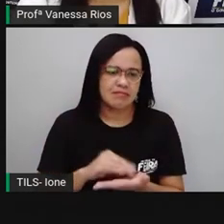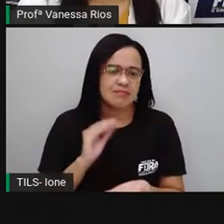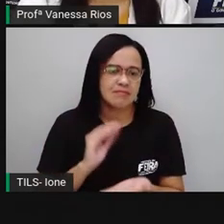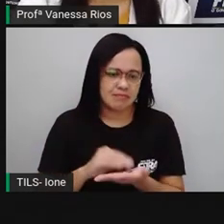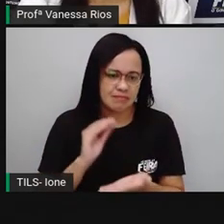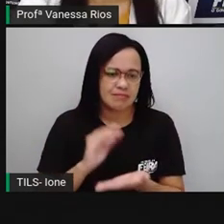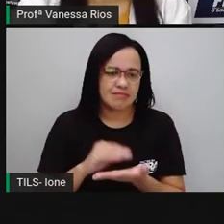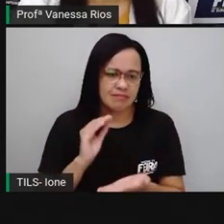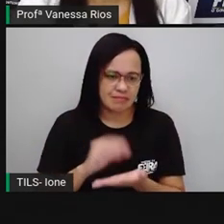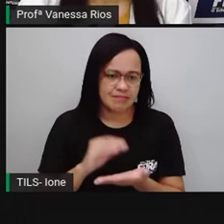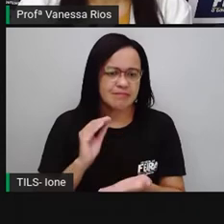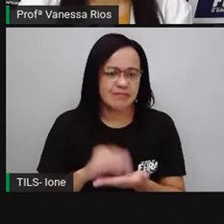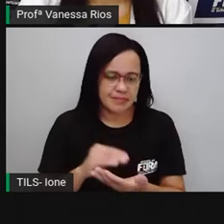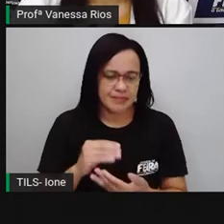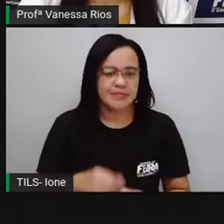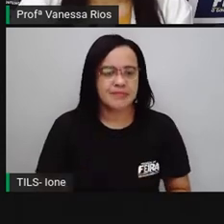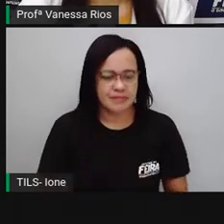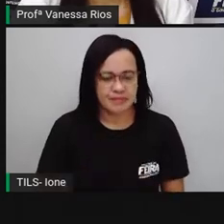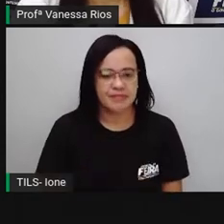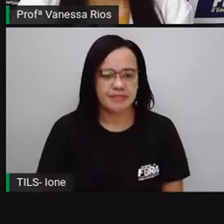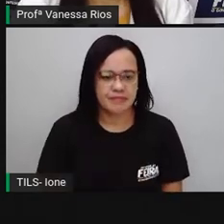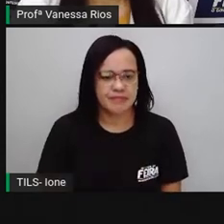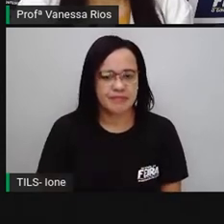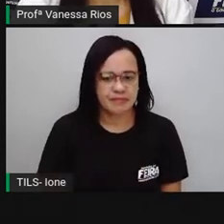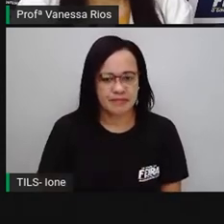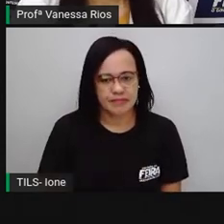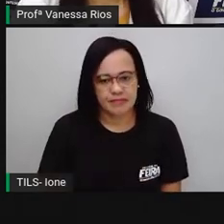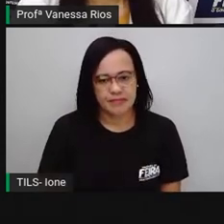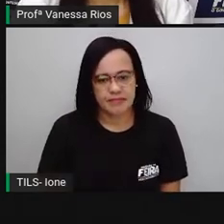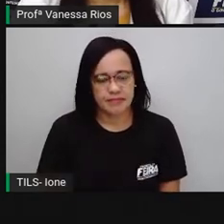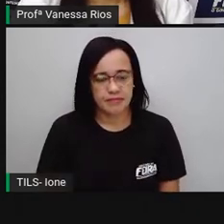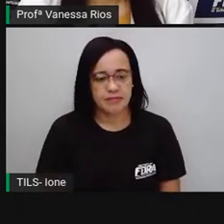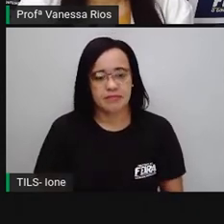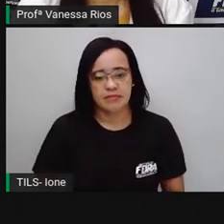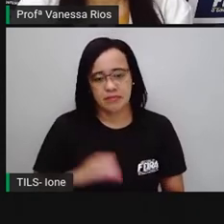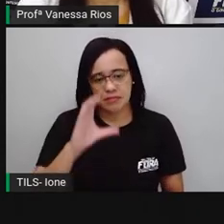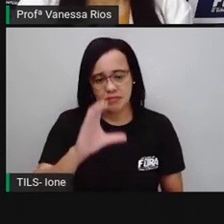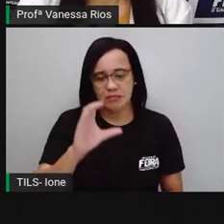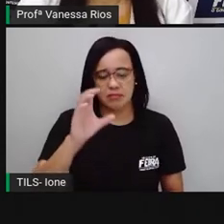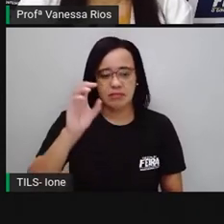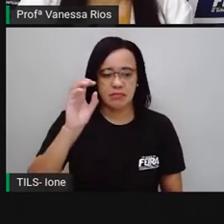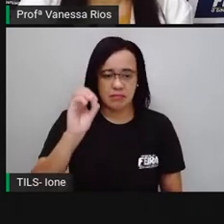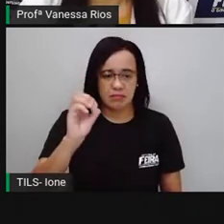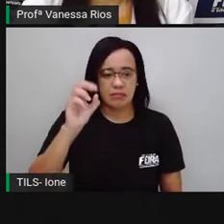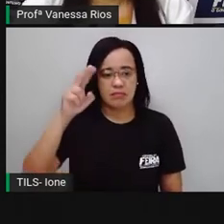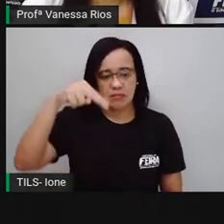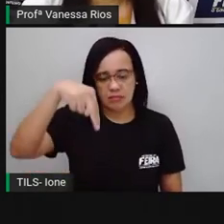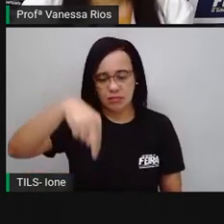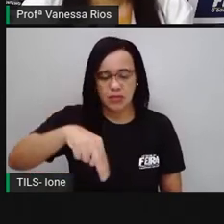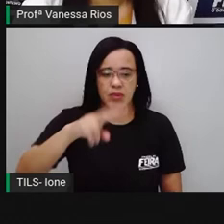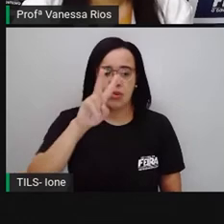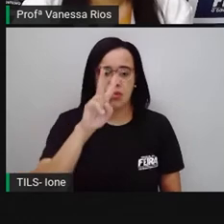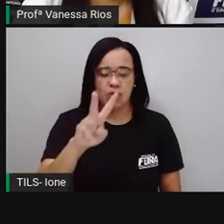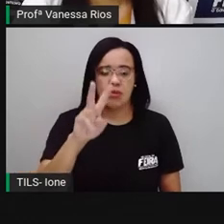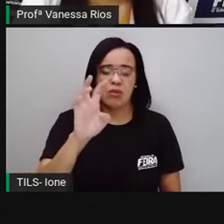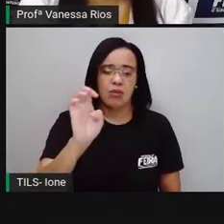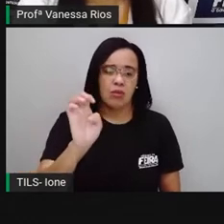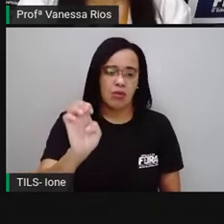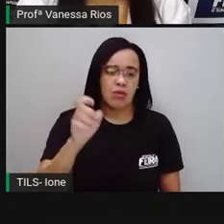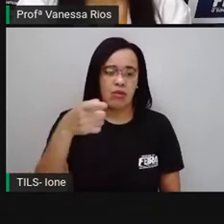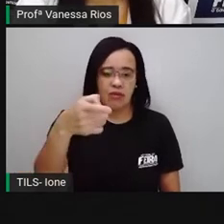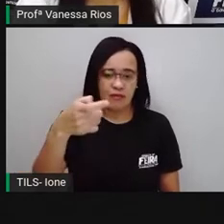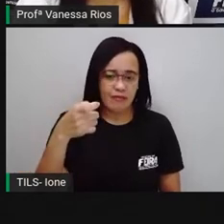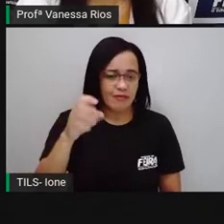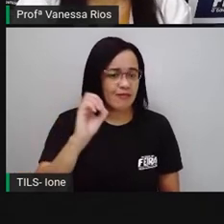um poliedro não convexo. Mas quando a gente fala em convexo, a gente já observa aí uma formação diferenciada.